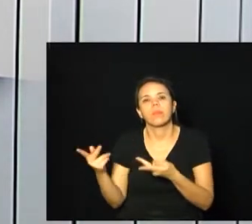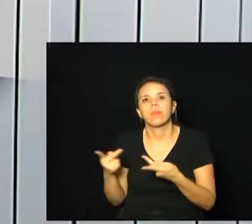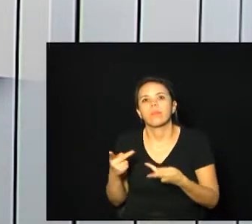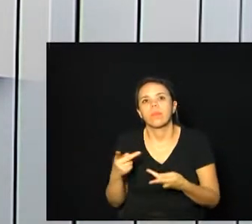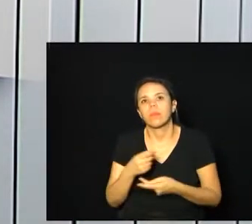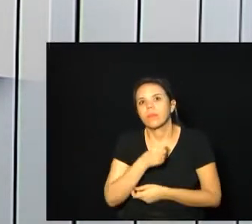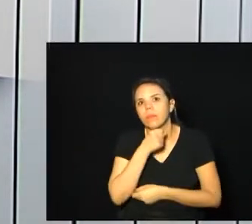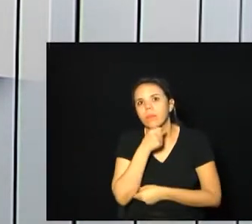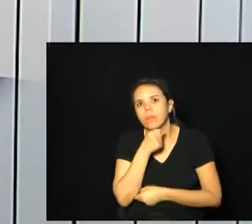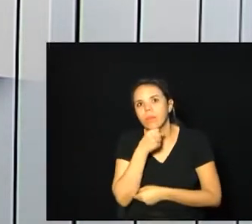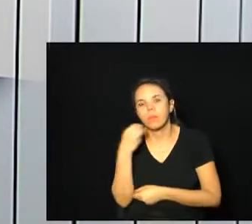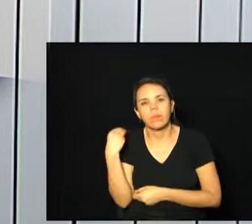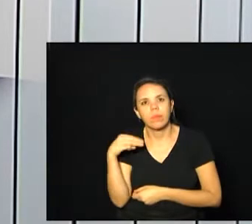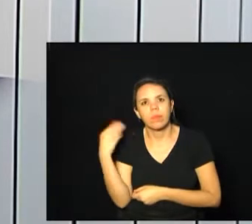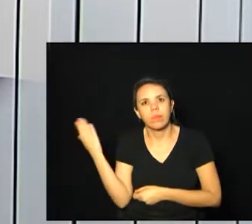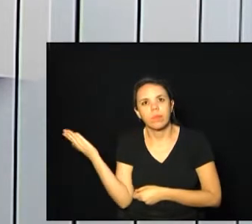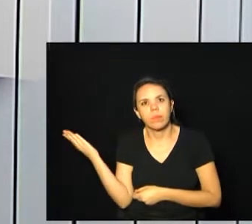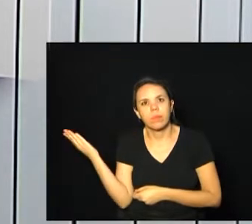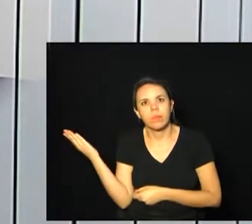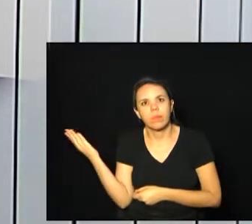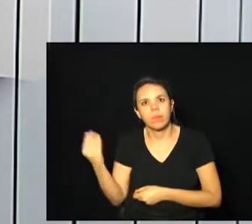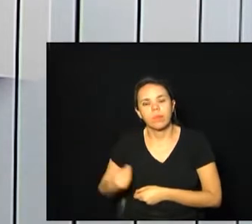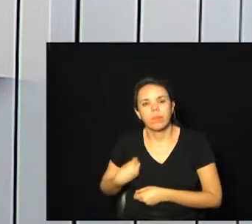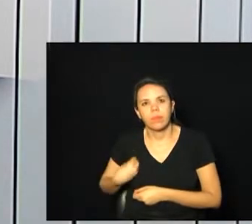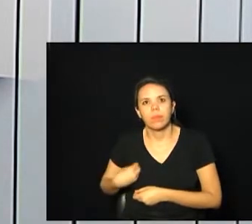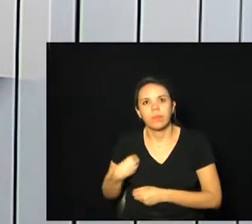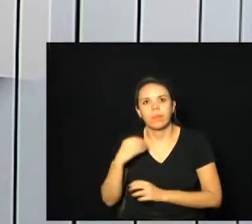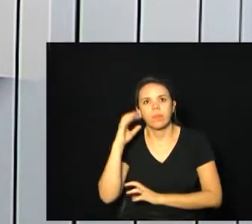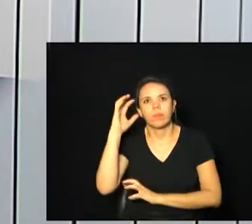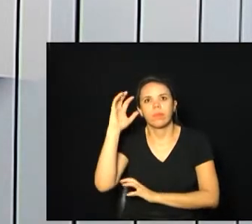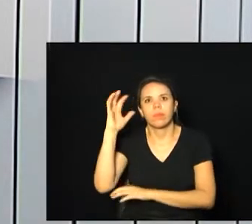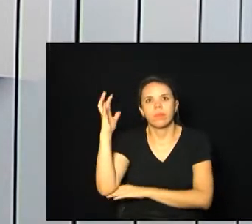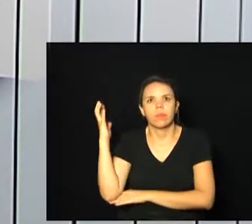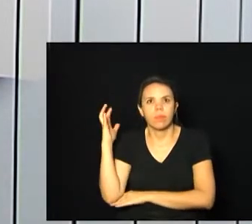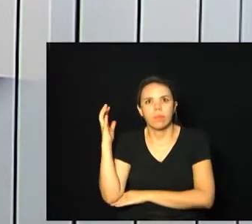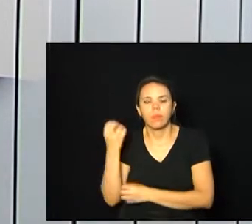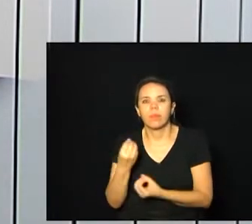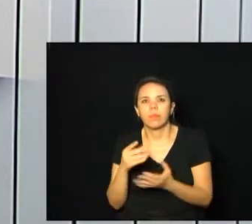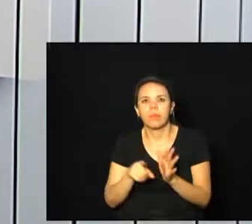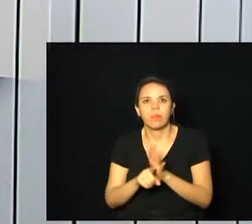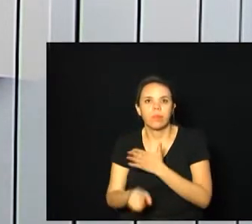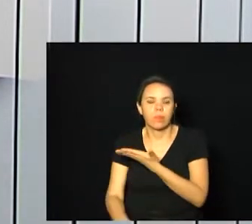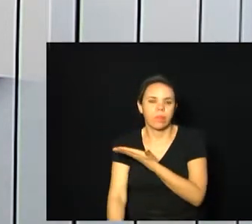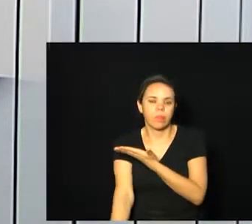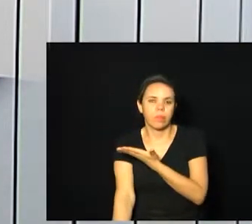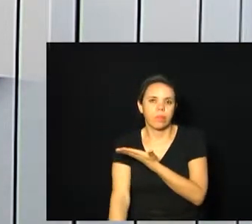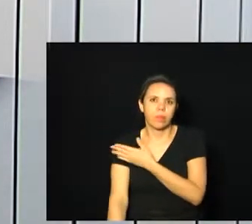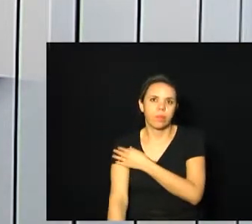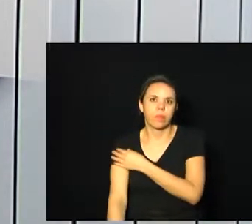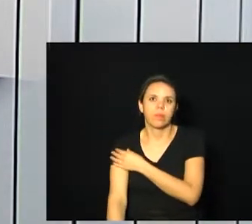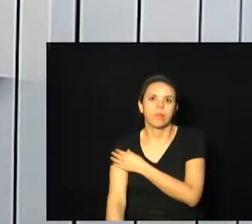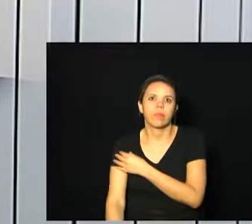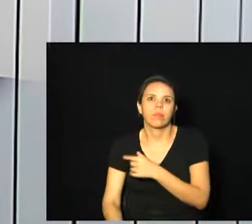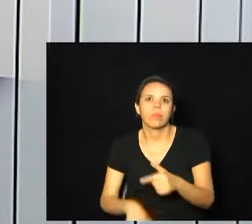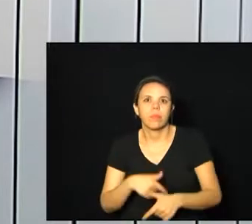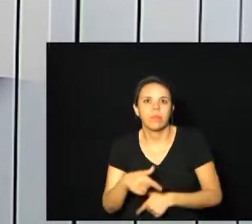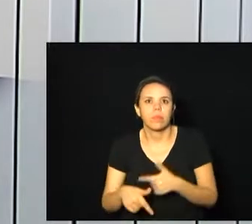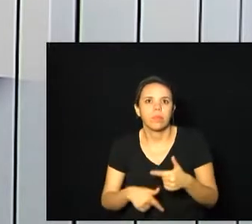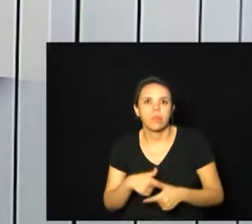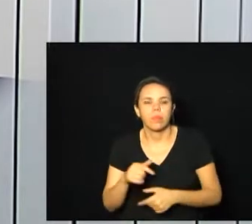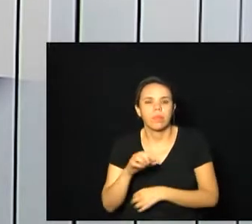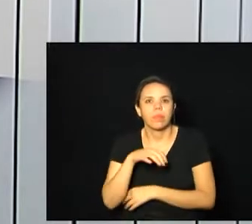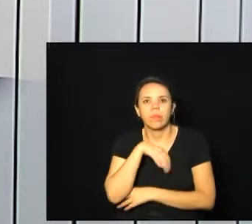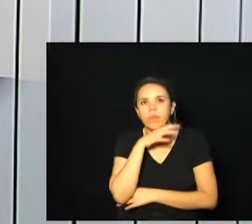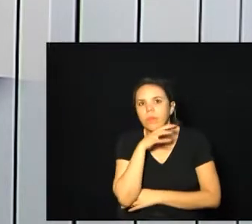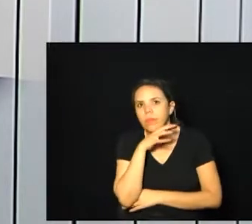nossa repórter Mariana Meira, que está no bosque e tem mais informações sobre este trabalho, quais são os